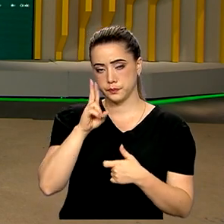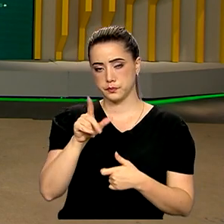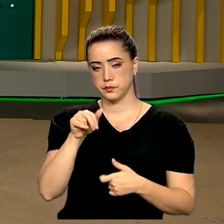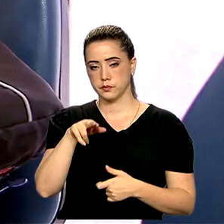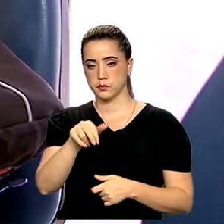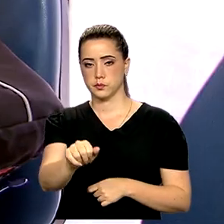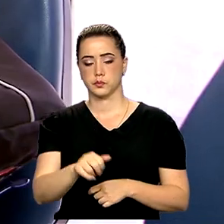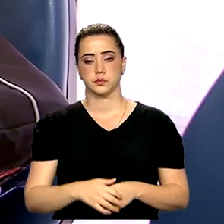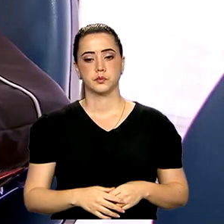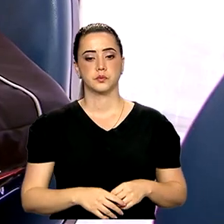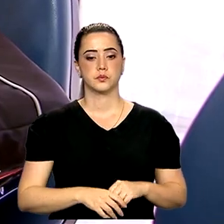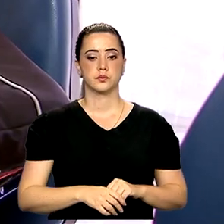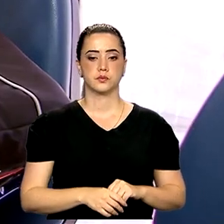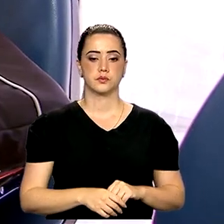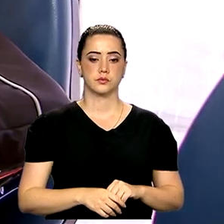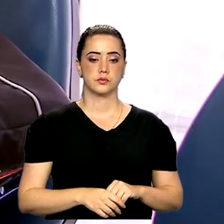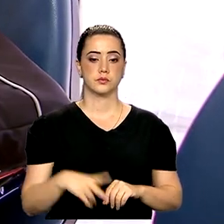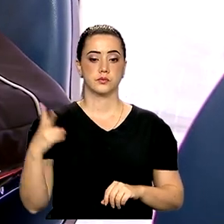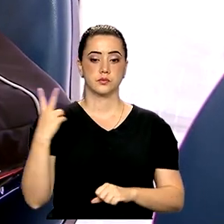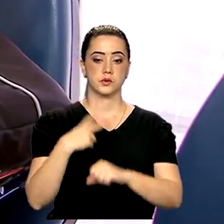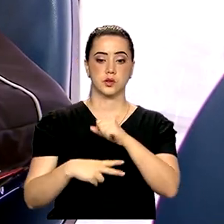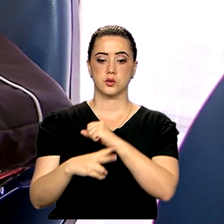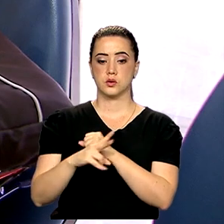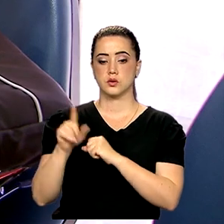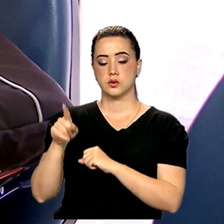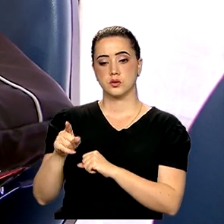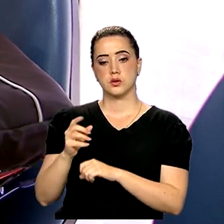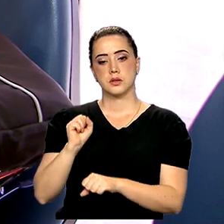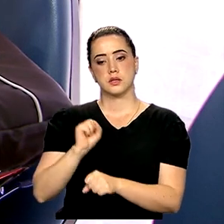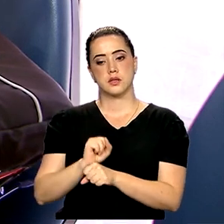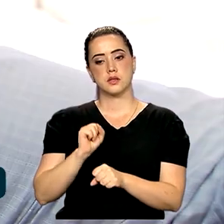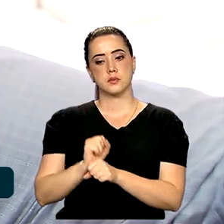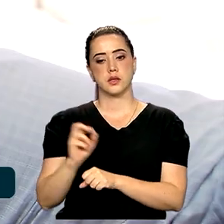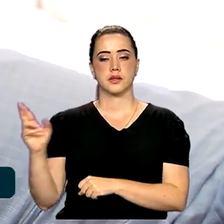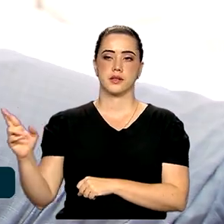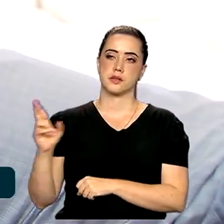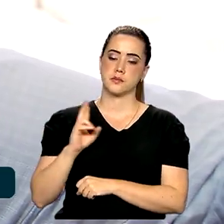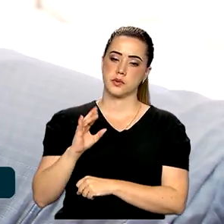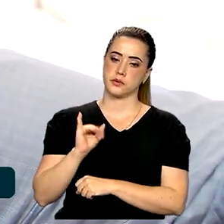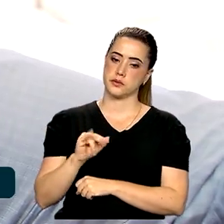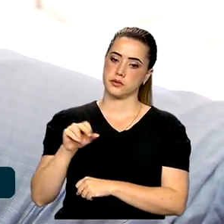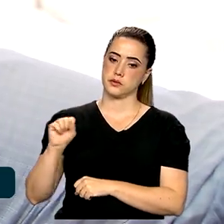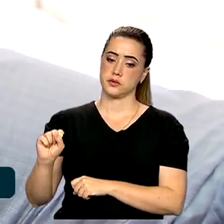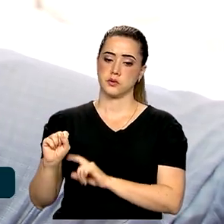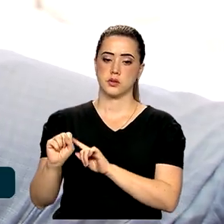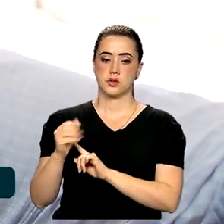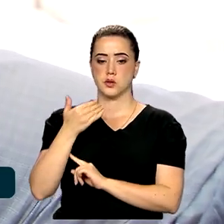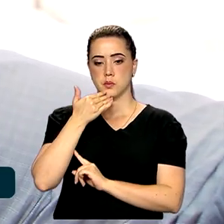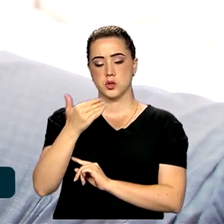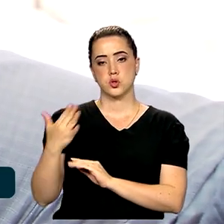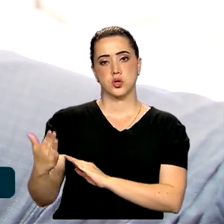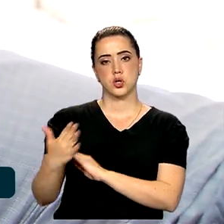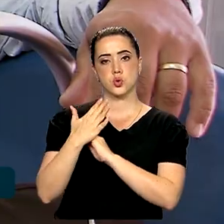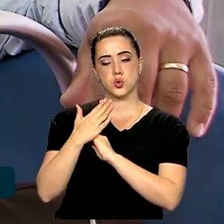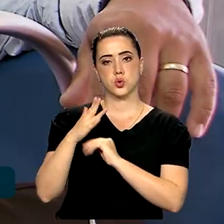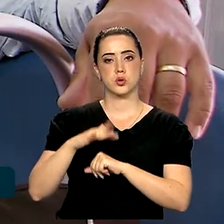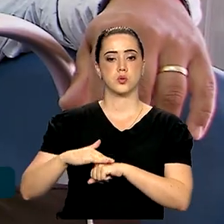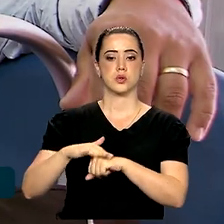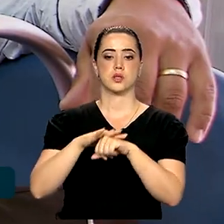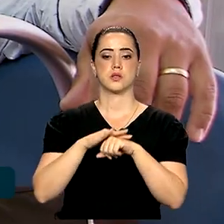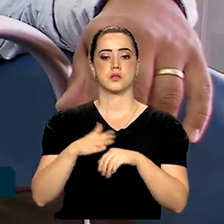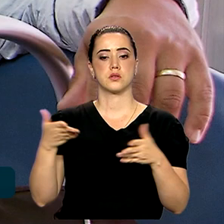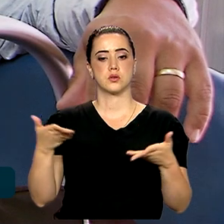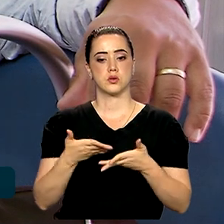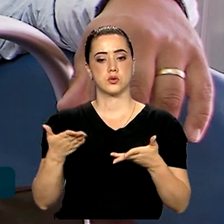Karen. Há 2 anos, Márcio aguarda a resposta do INSS sobre o pedido de auxílio-doença,